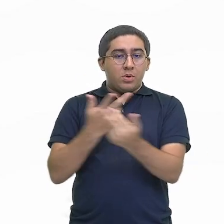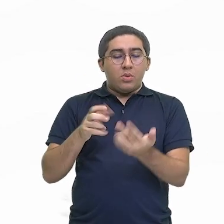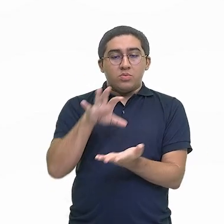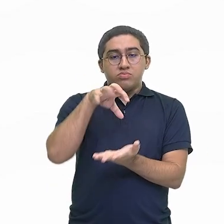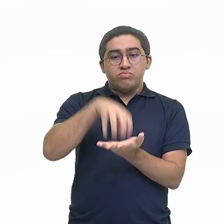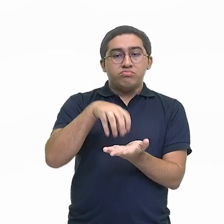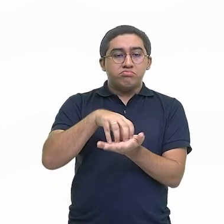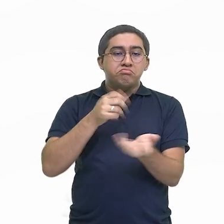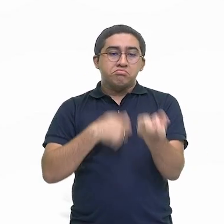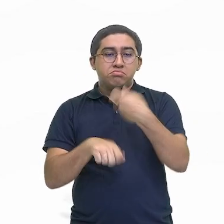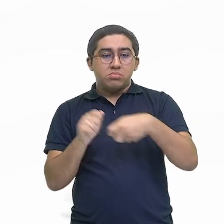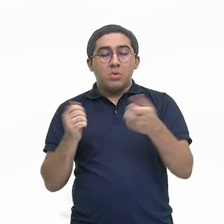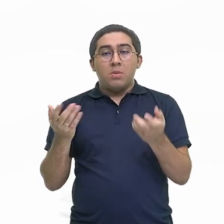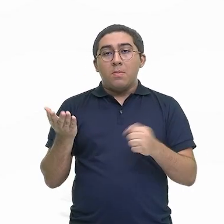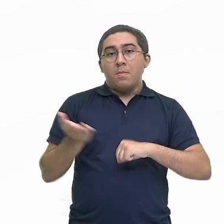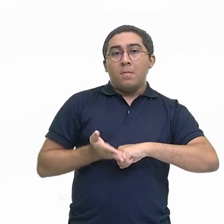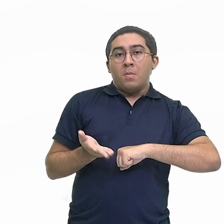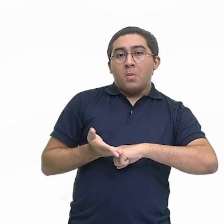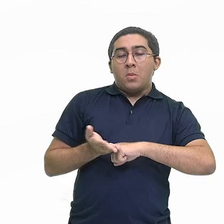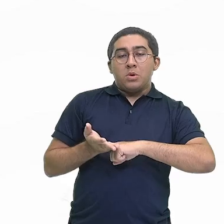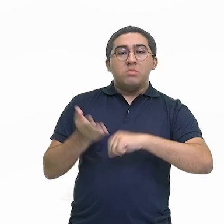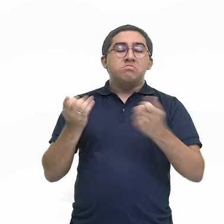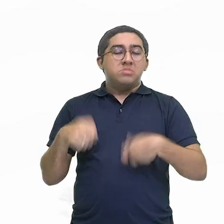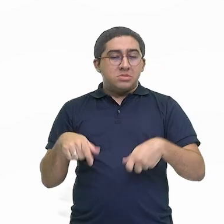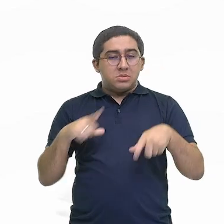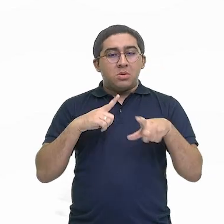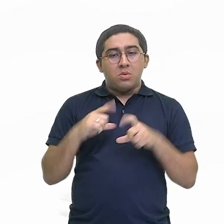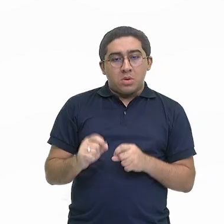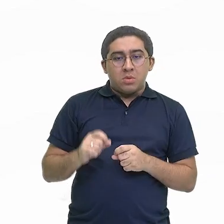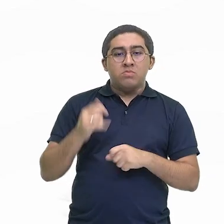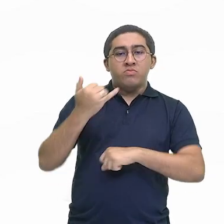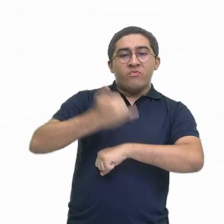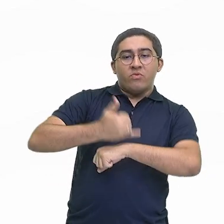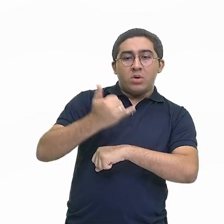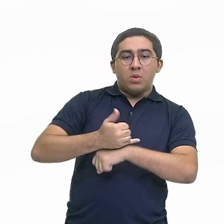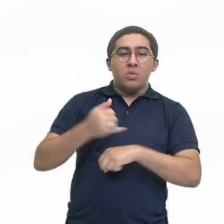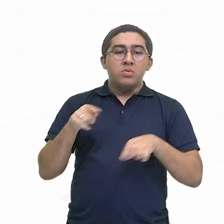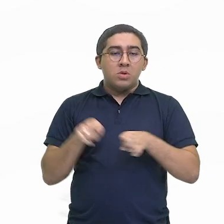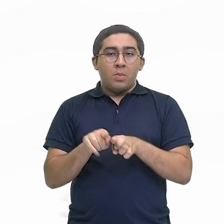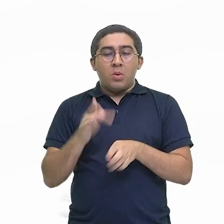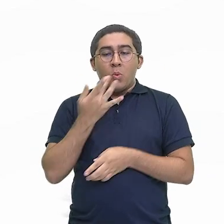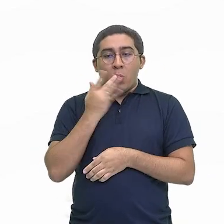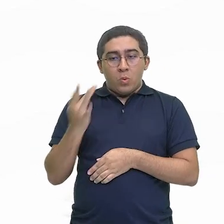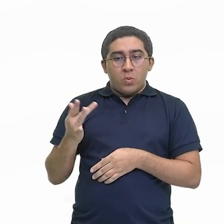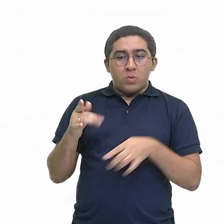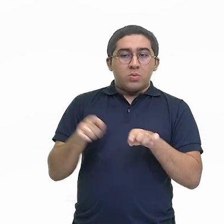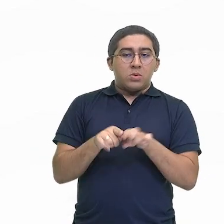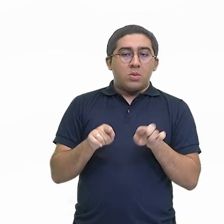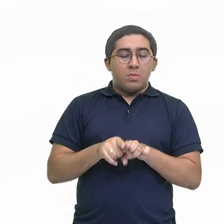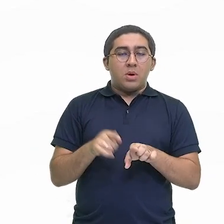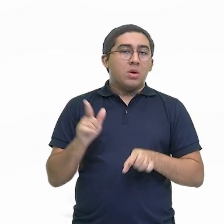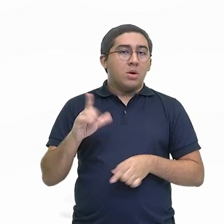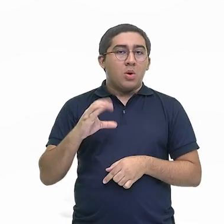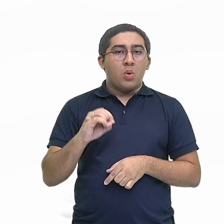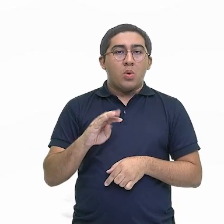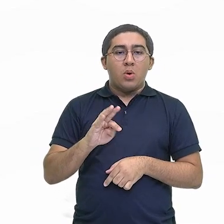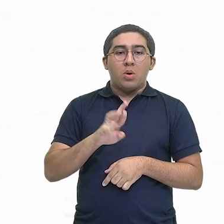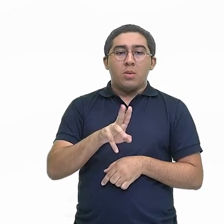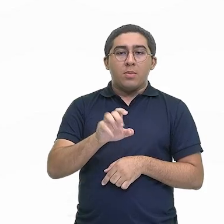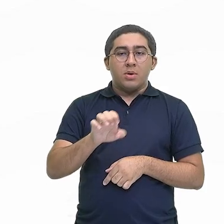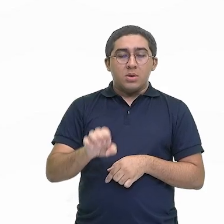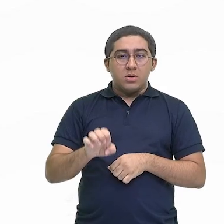economia moderna, precisa dessas jazidas de ferro, de manganês, de ouro, de cobre, e